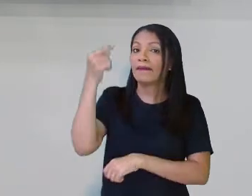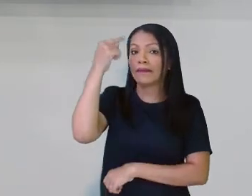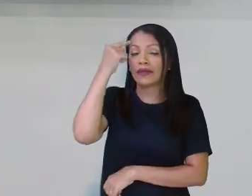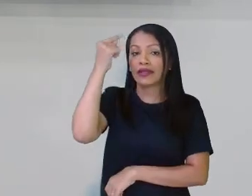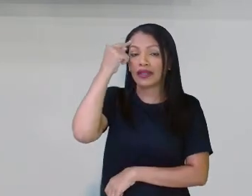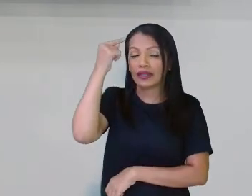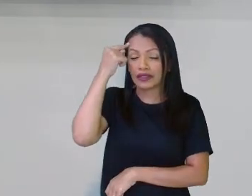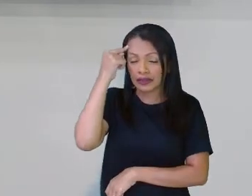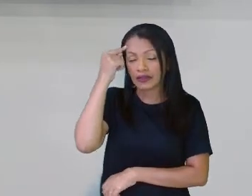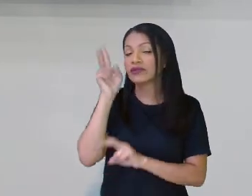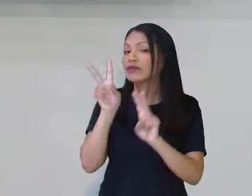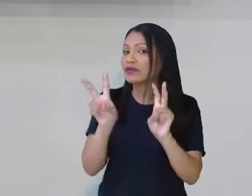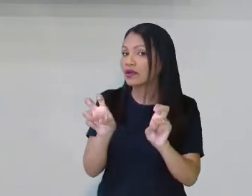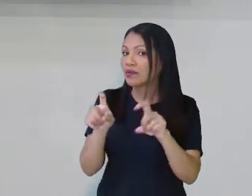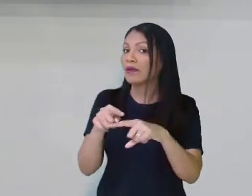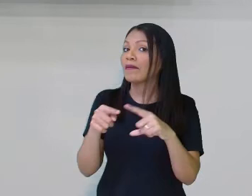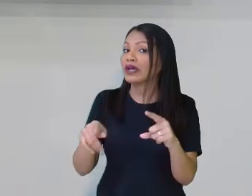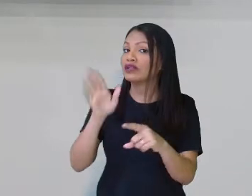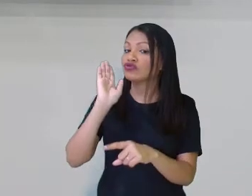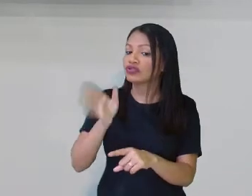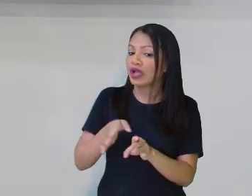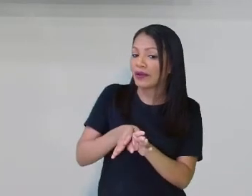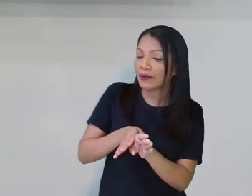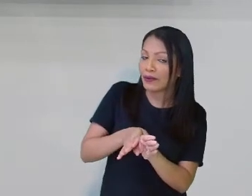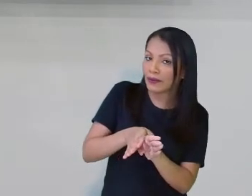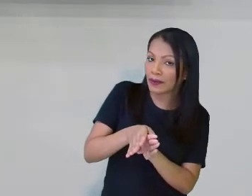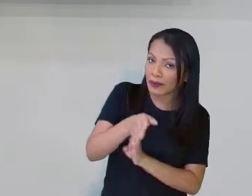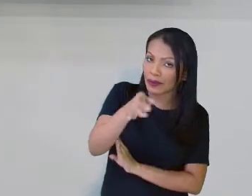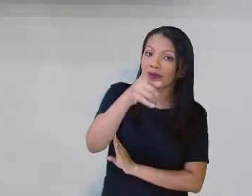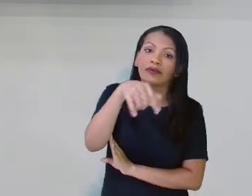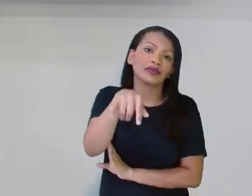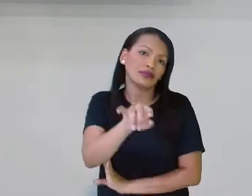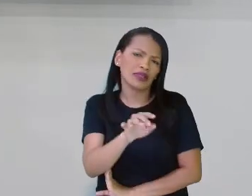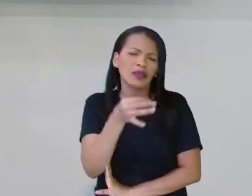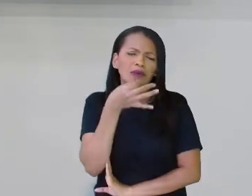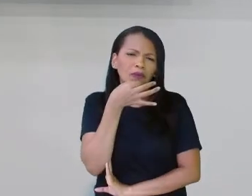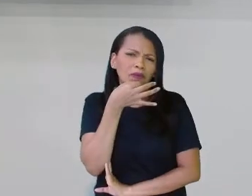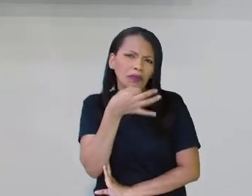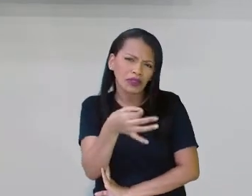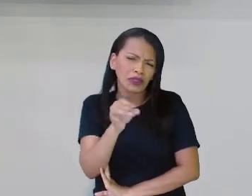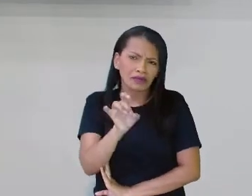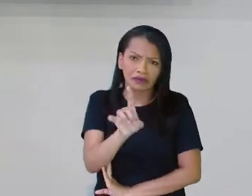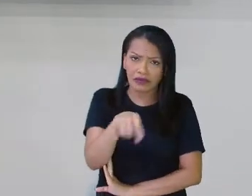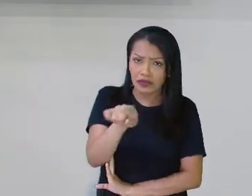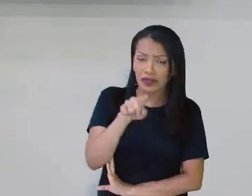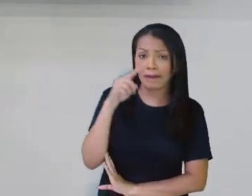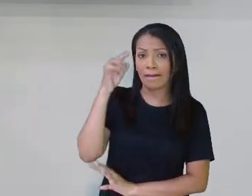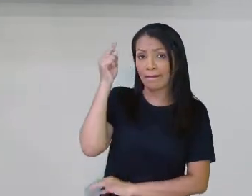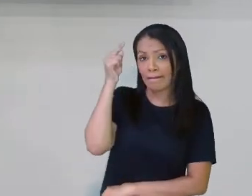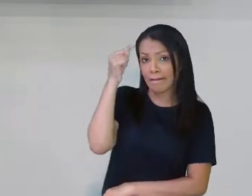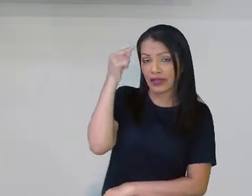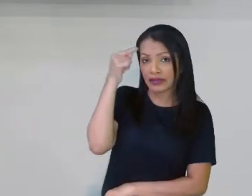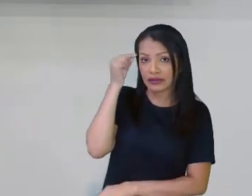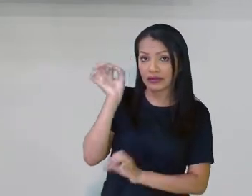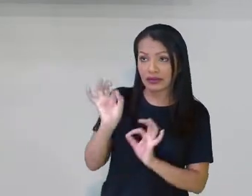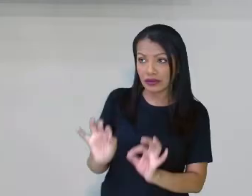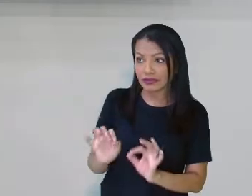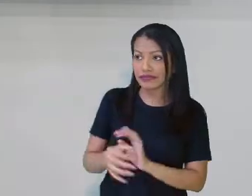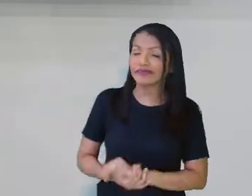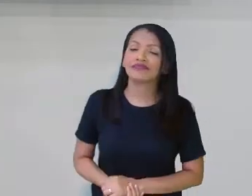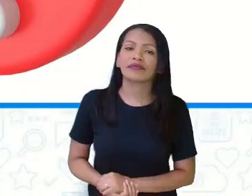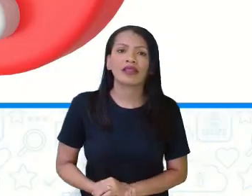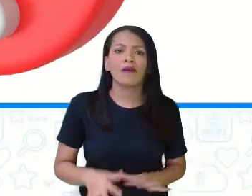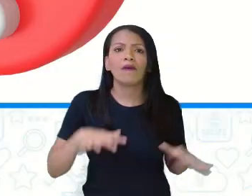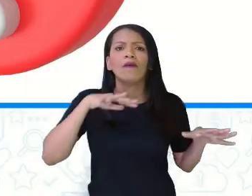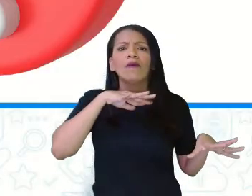uma sugestão de tema já daqui, tá, gente? Eu vou dar uma sugestão que vocês pensem aí num animal. Qual